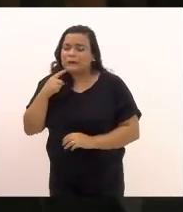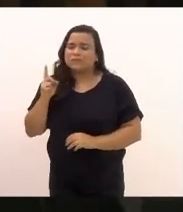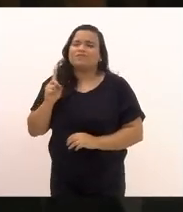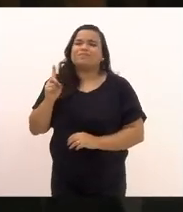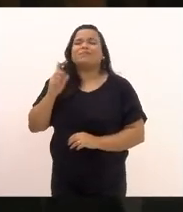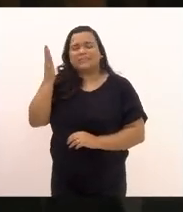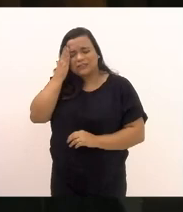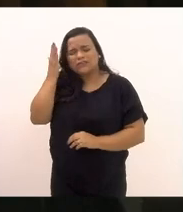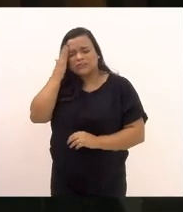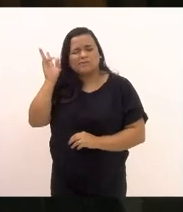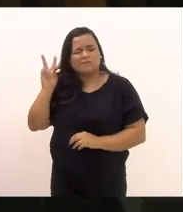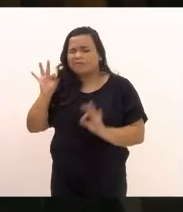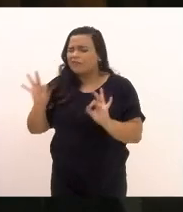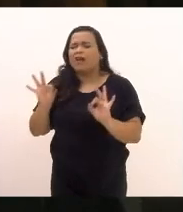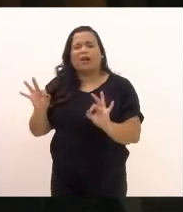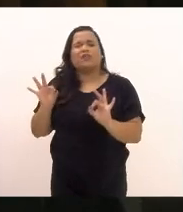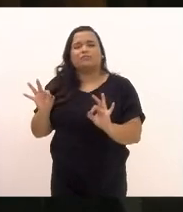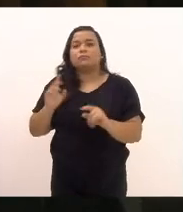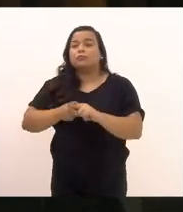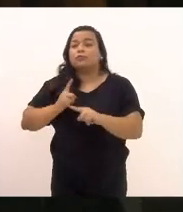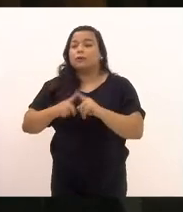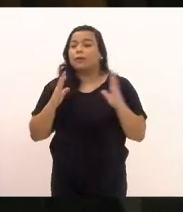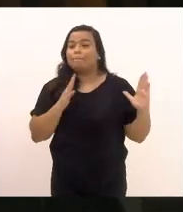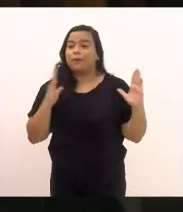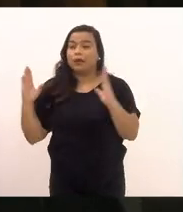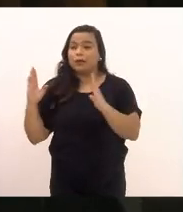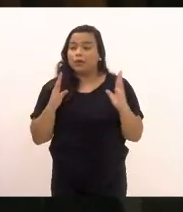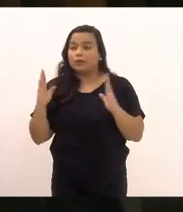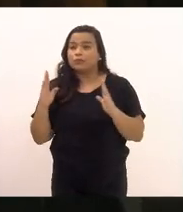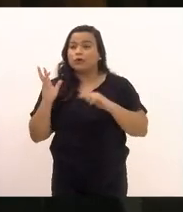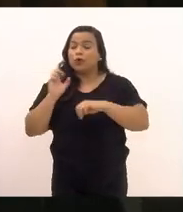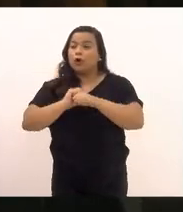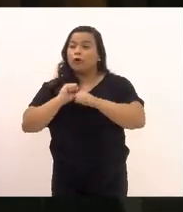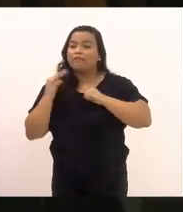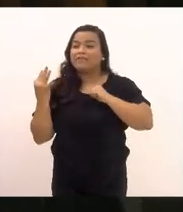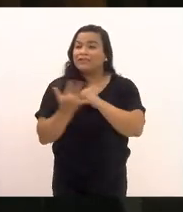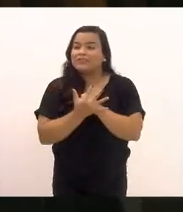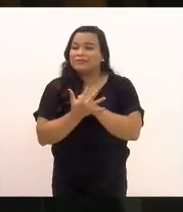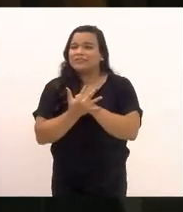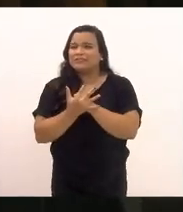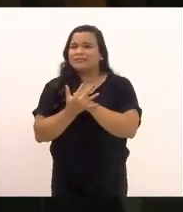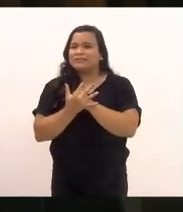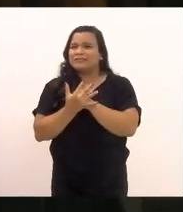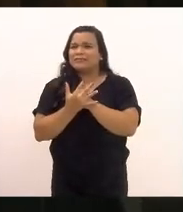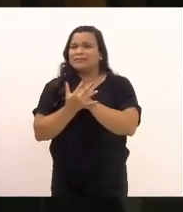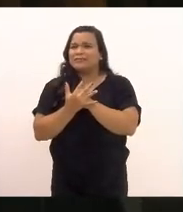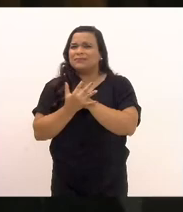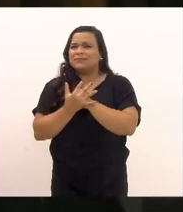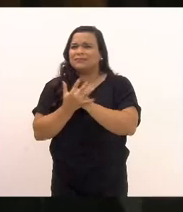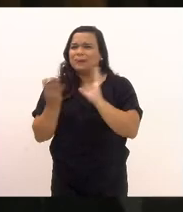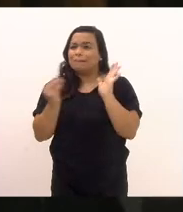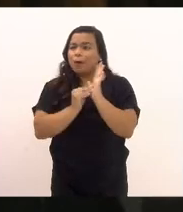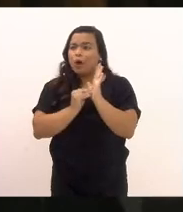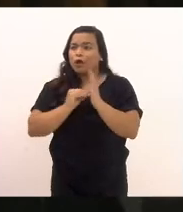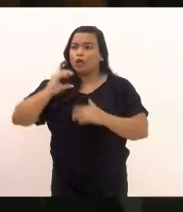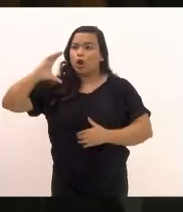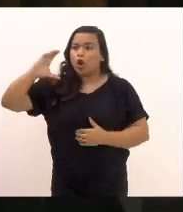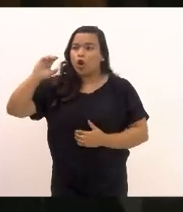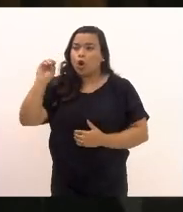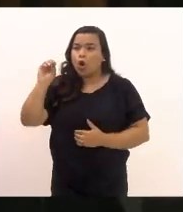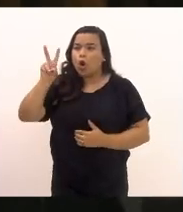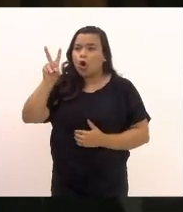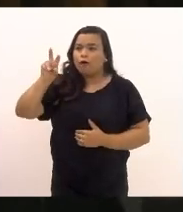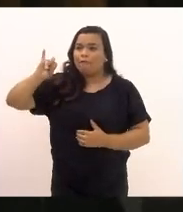vê, no período do Covid, vamos colocar, no Covidão, que era